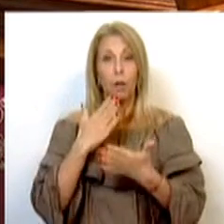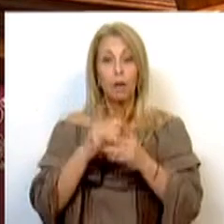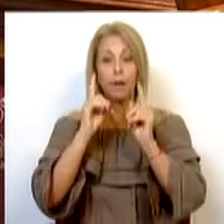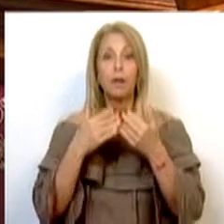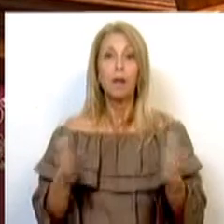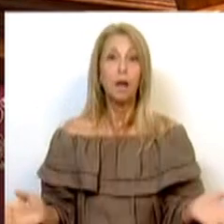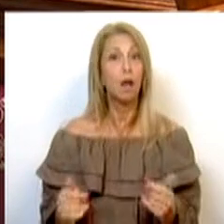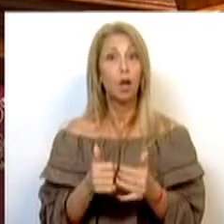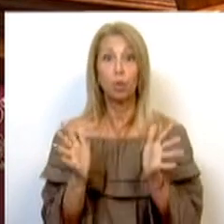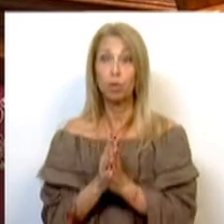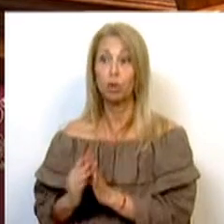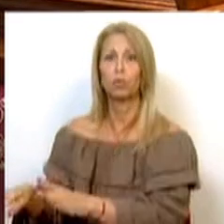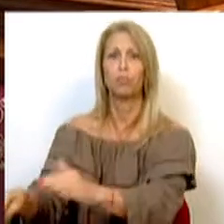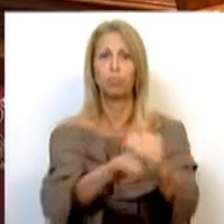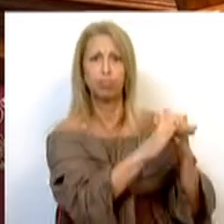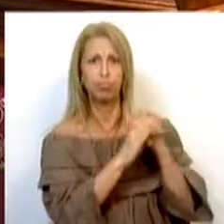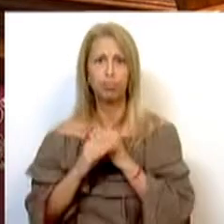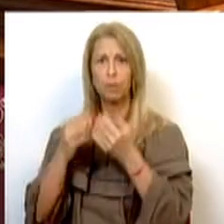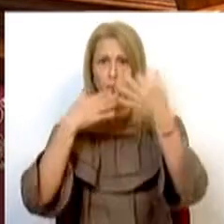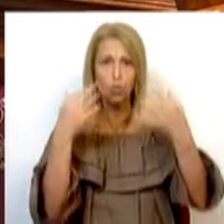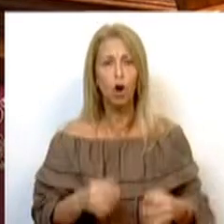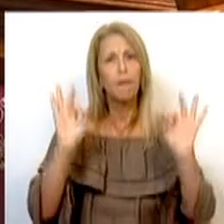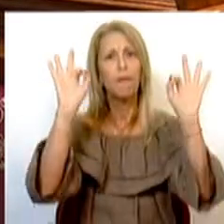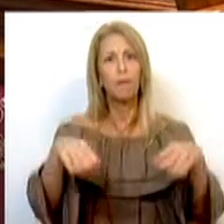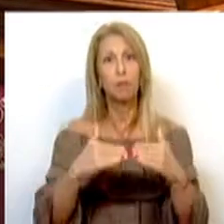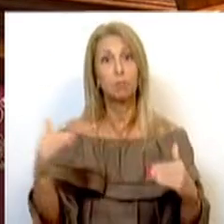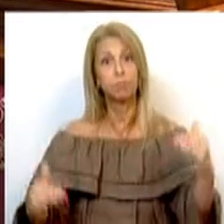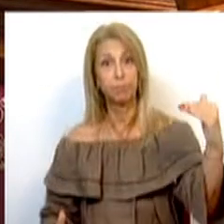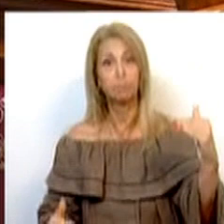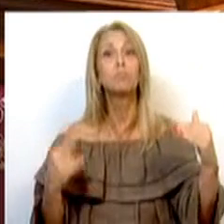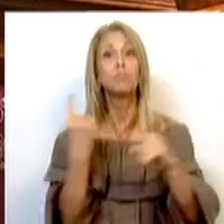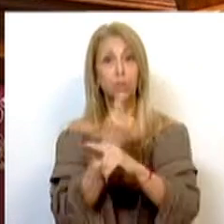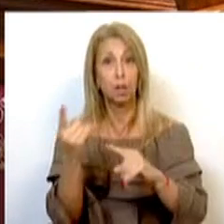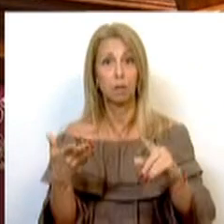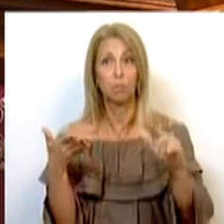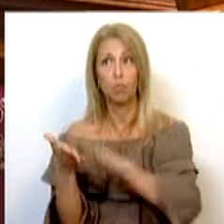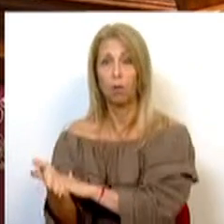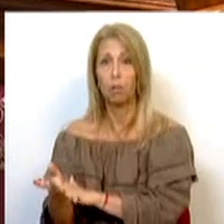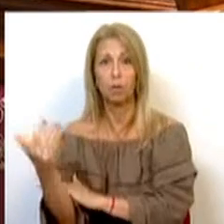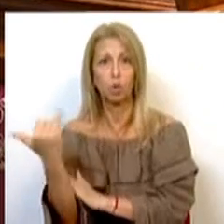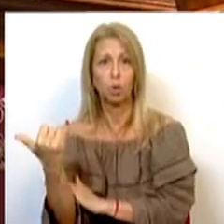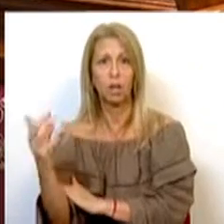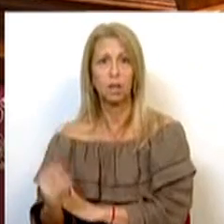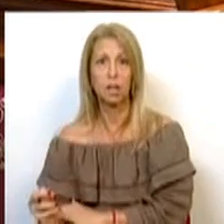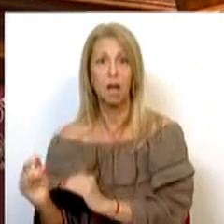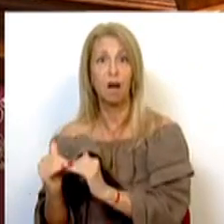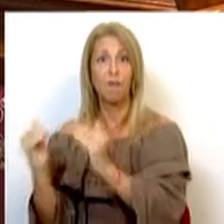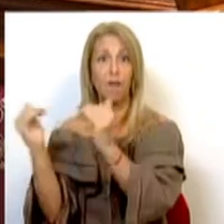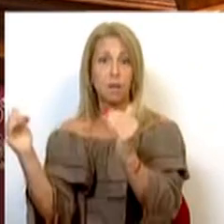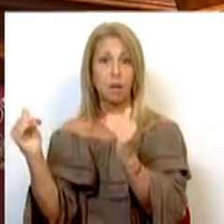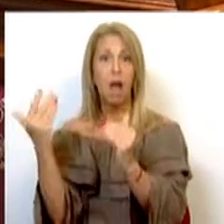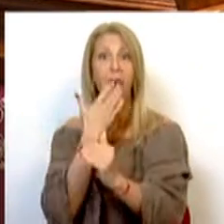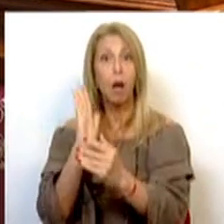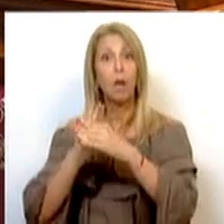todos os alunos, acabando com a disparidade daqueles que, entrando nas segundas e nas terceiras fases, tinham somente acesso às aulas até